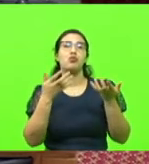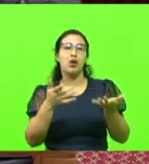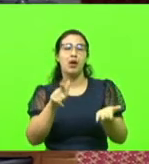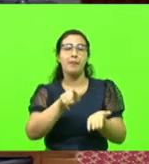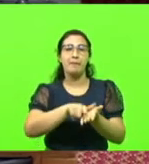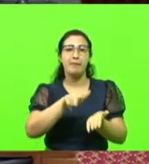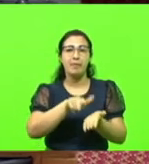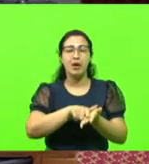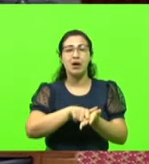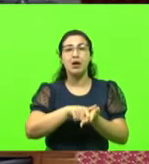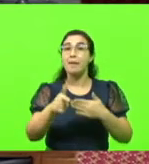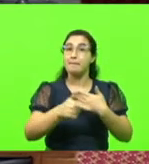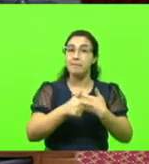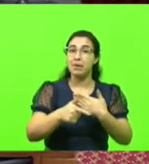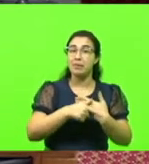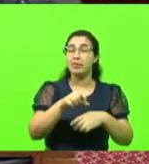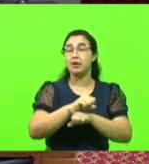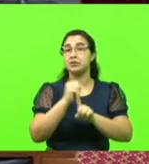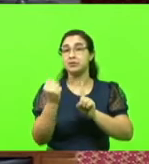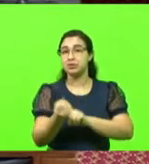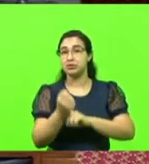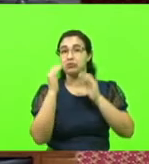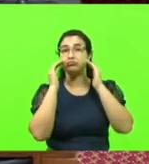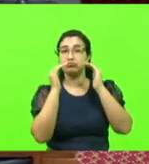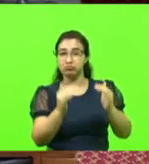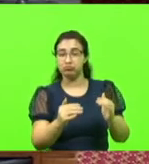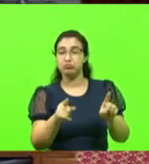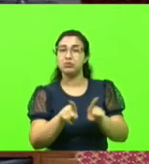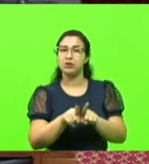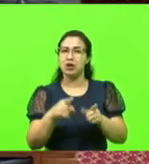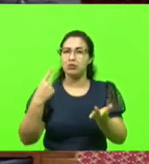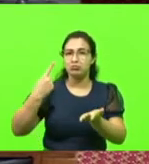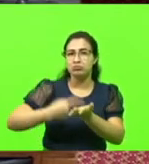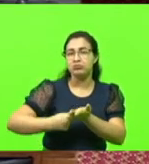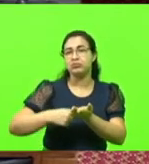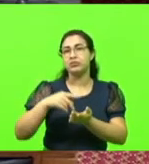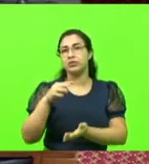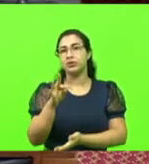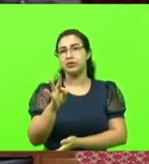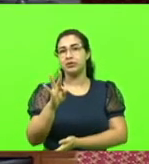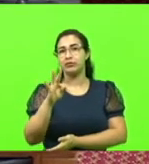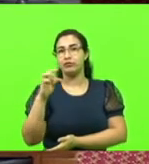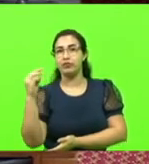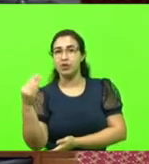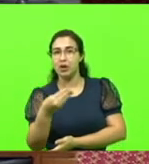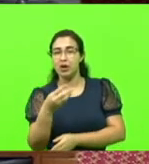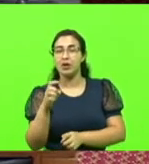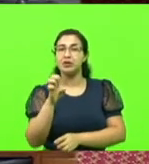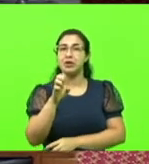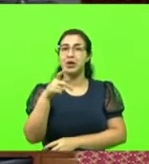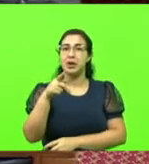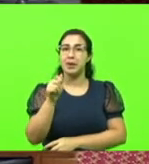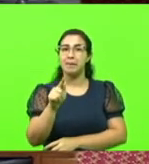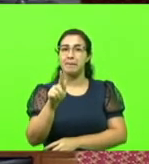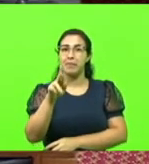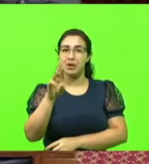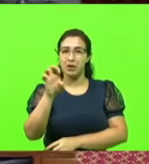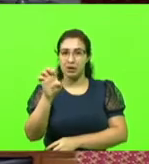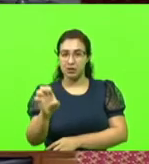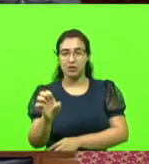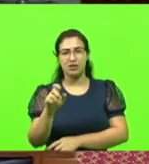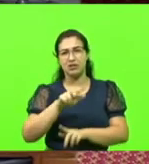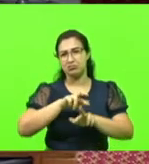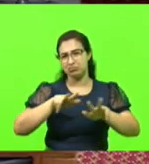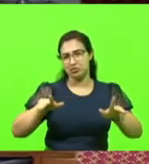social. Por isso, mantém convênios com o sistema Fiesc, Sidasc, Epagre, Fapesc e o